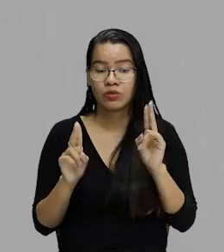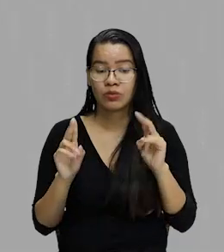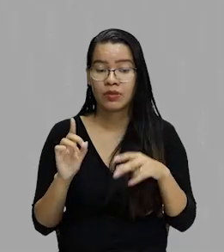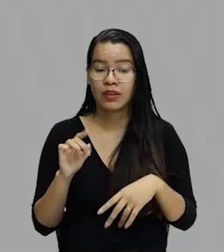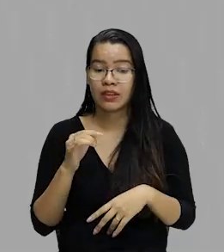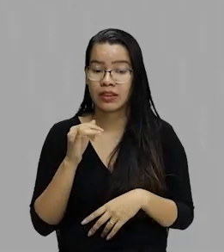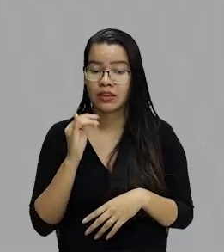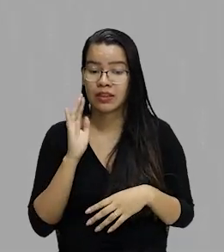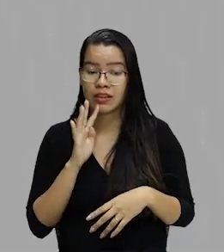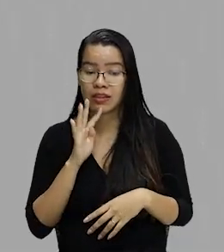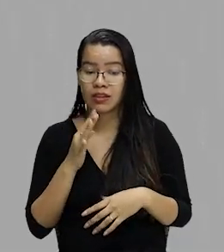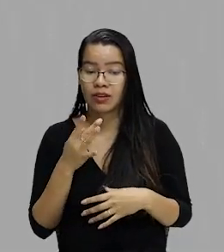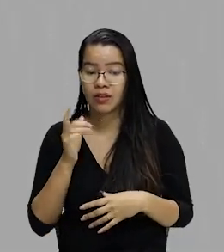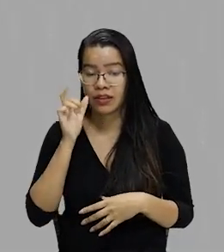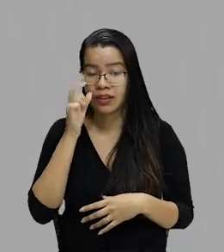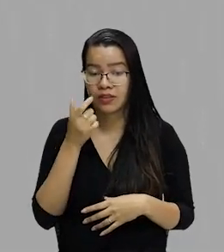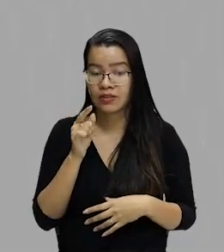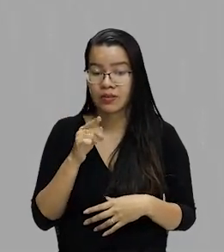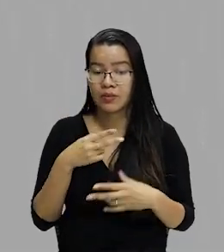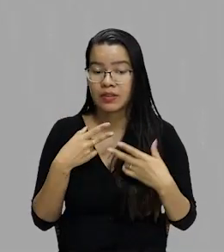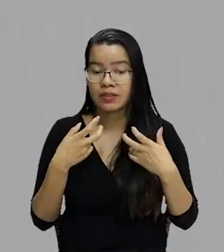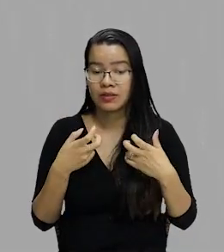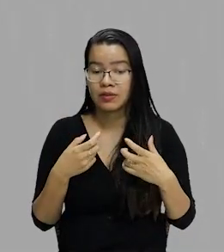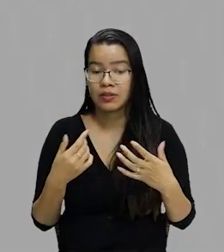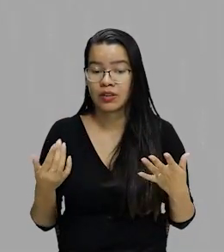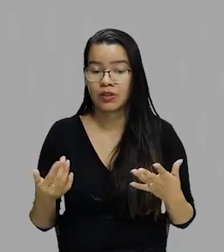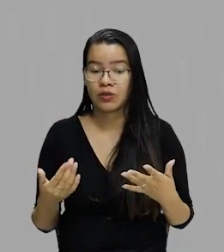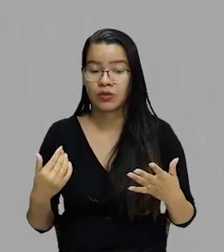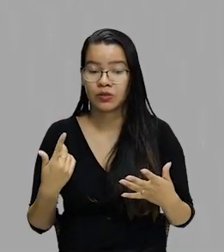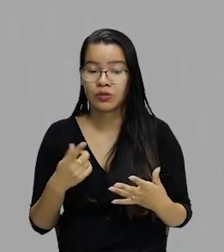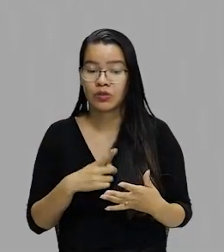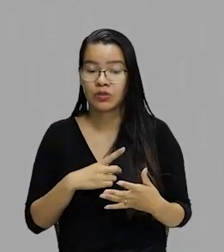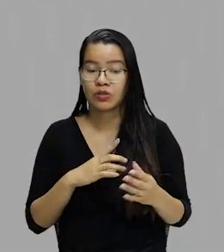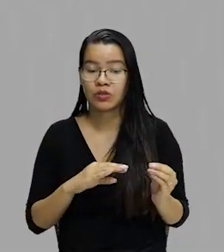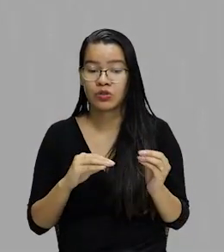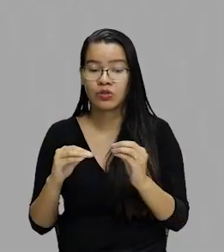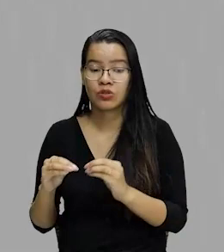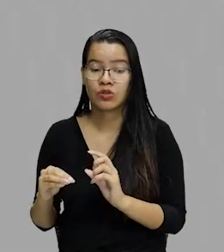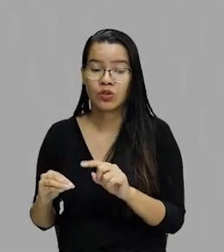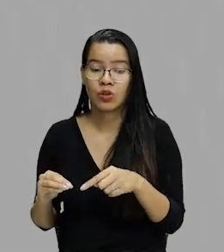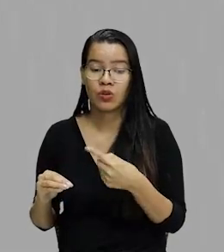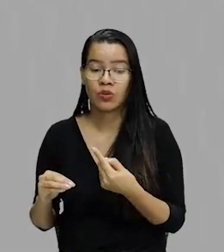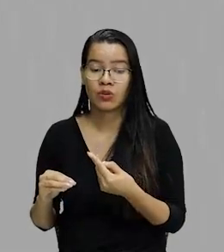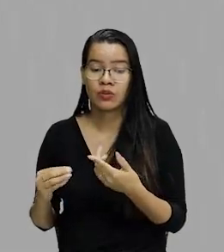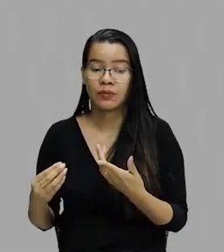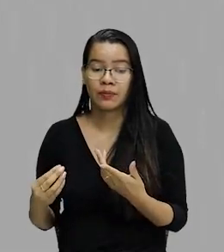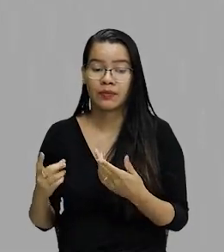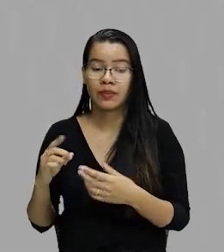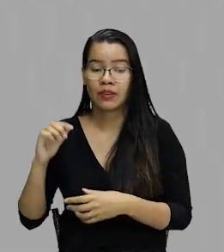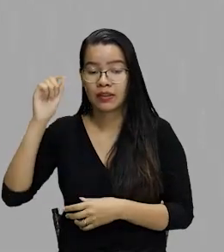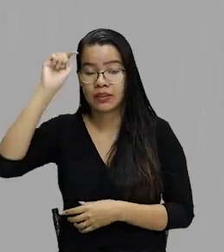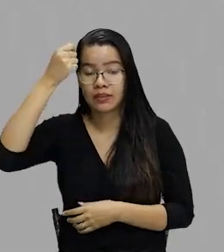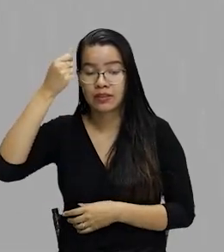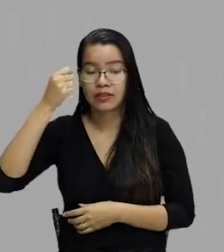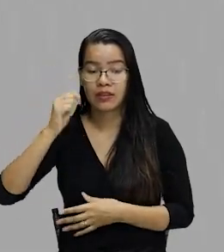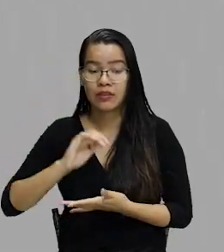legal, é interessante que você perceba isso. E estamos agora dentro de uma outra condição que é o trabalho escravista e no